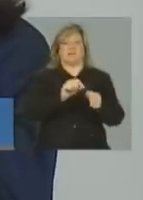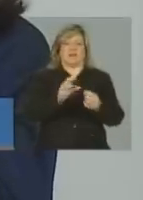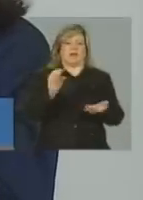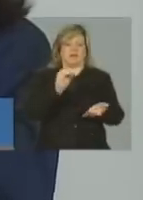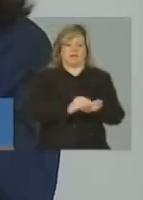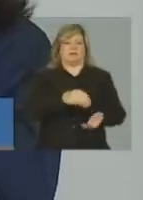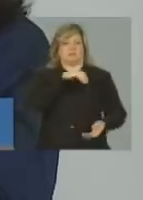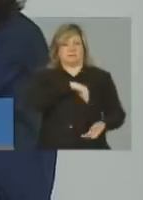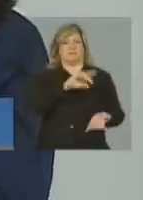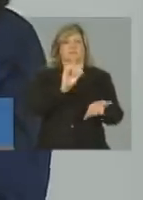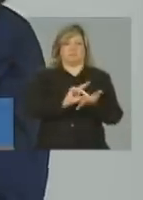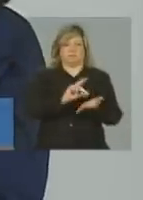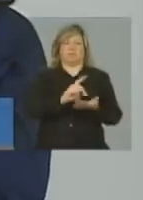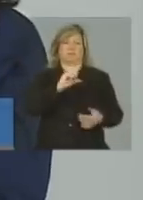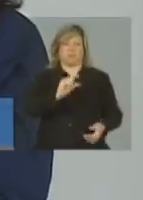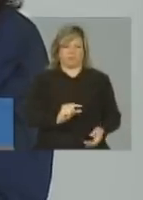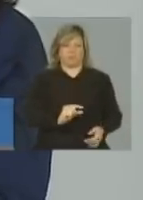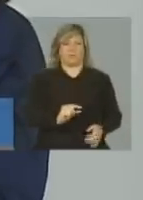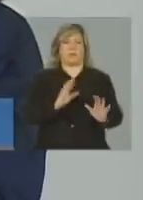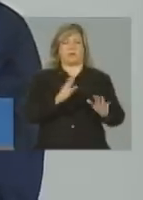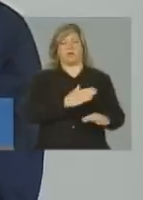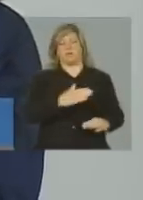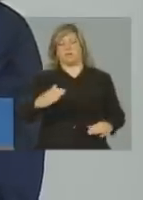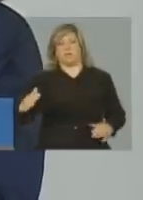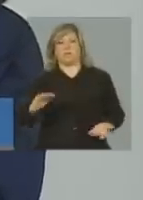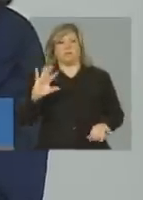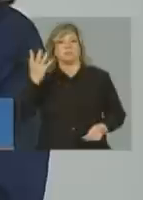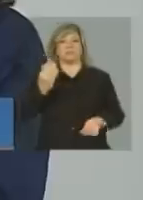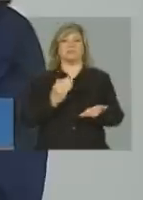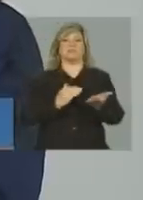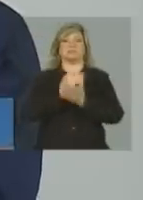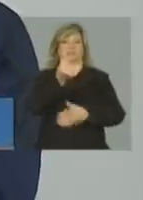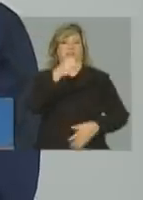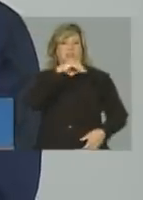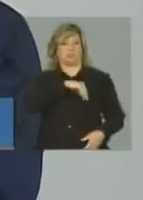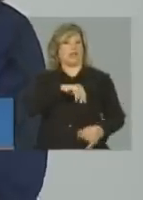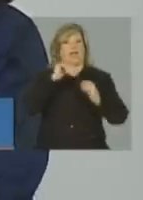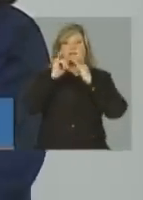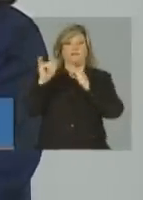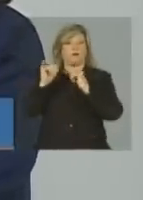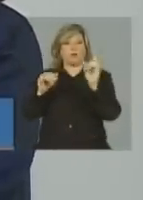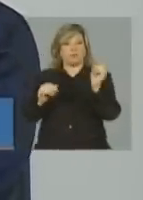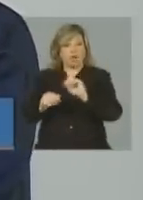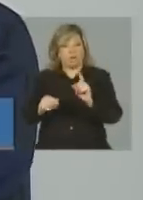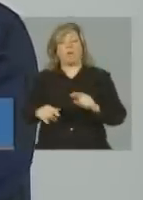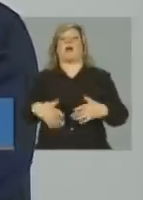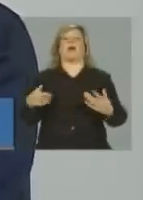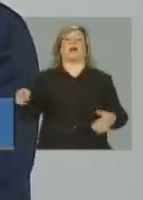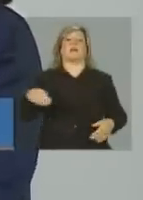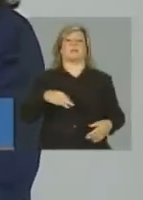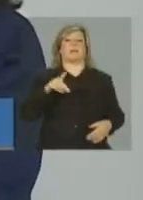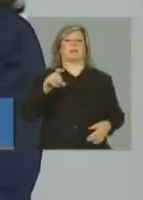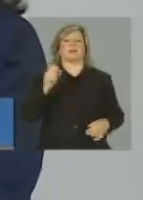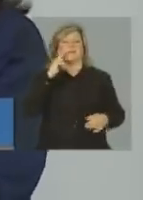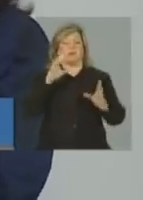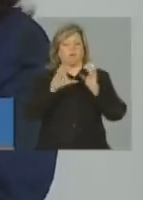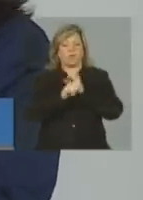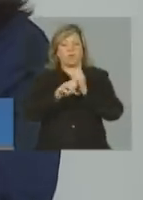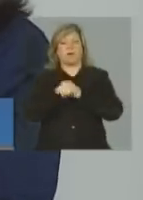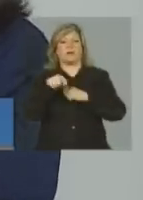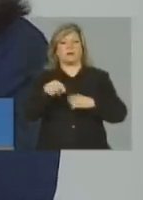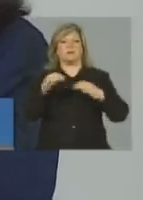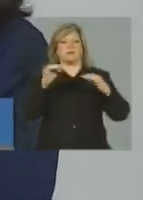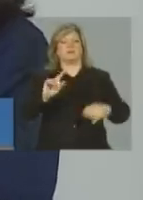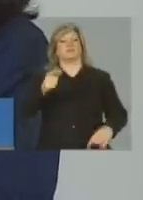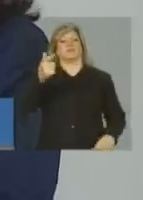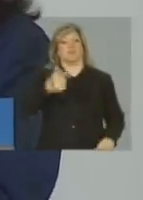a renda, sim, verídica, mas dado um momento ela passou a receber uma renda superior e não informou, a gente vai calcular esse período de novo. Se for para a